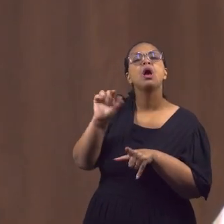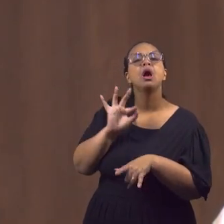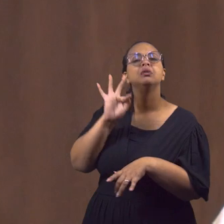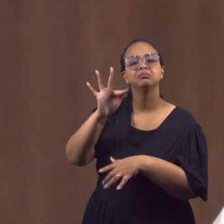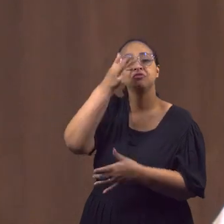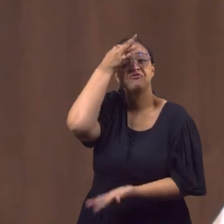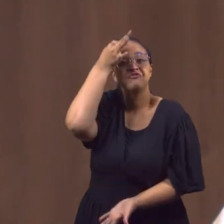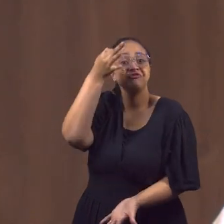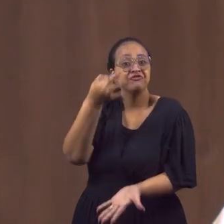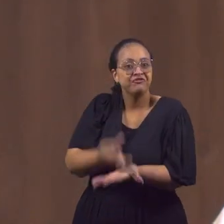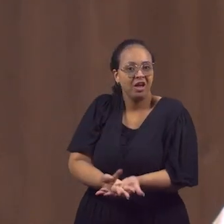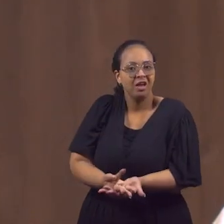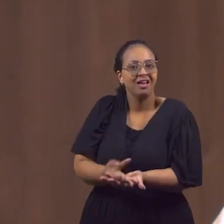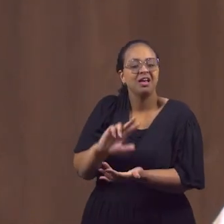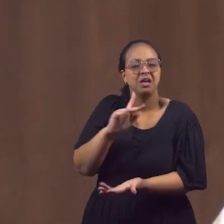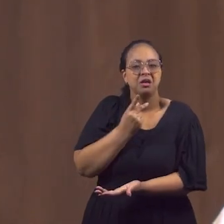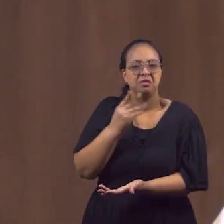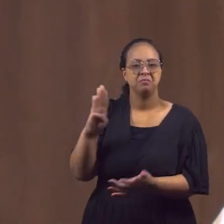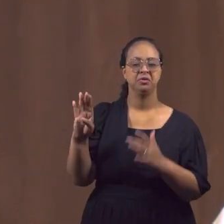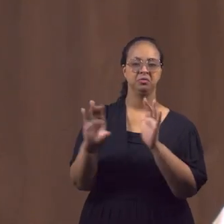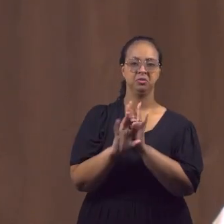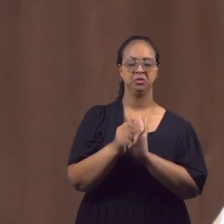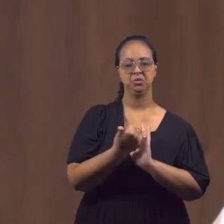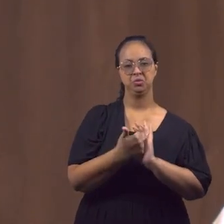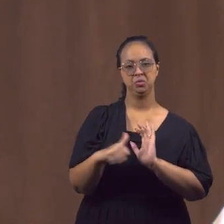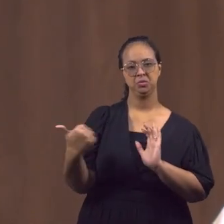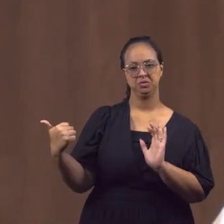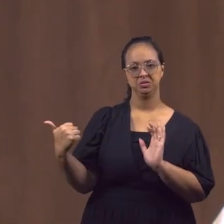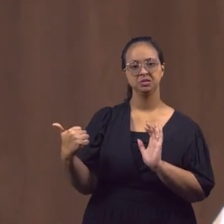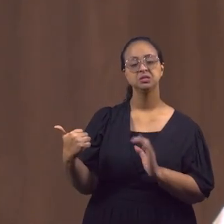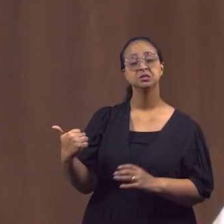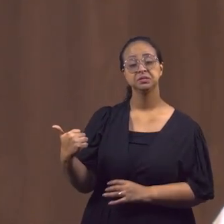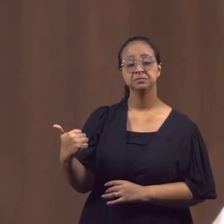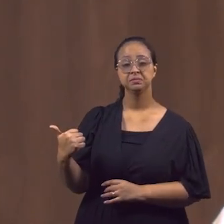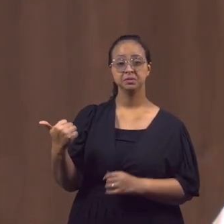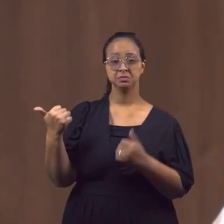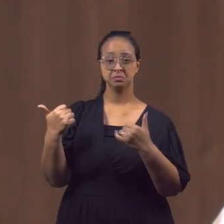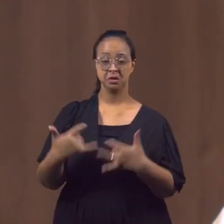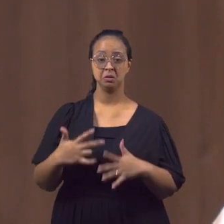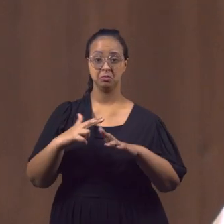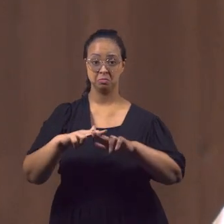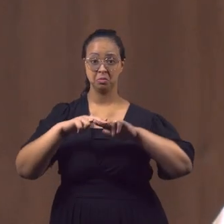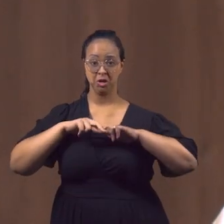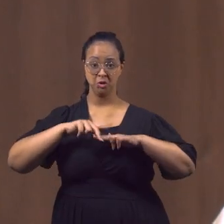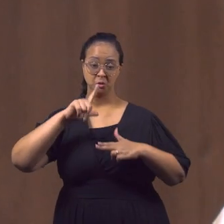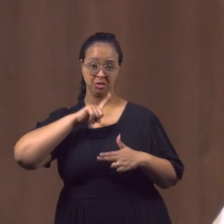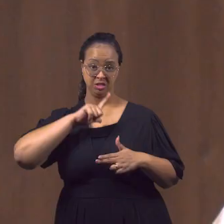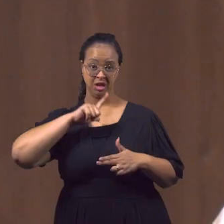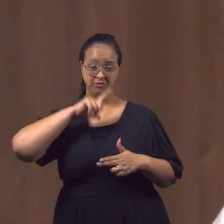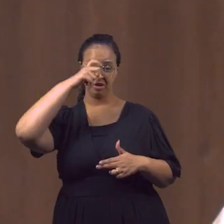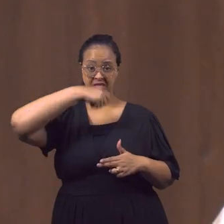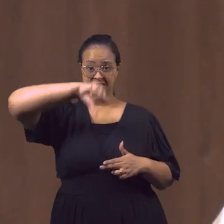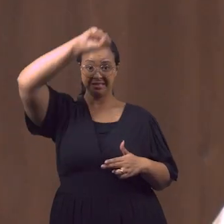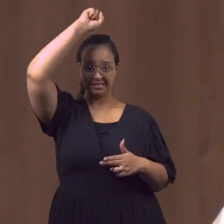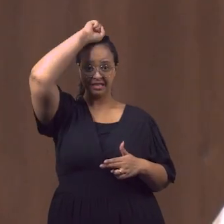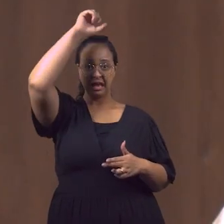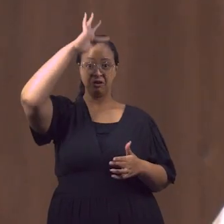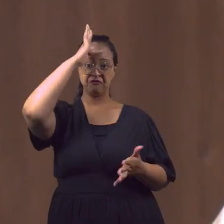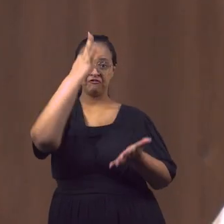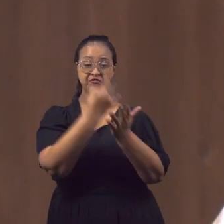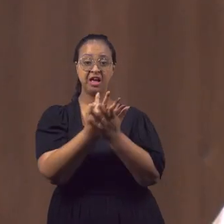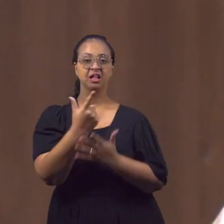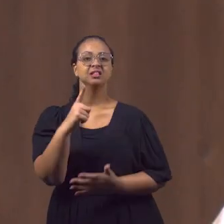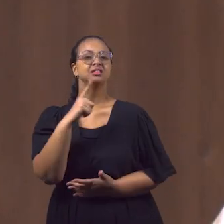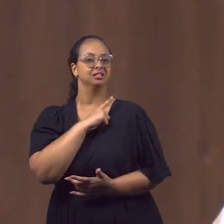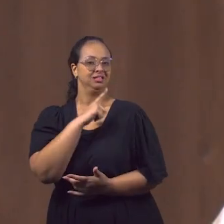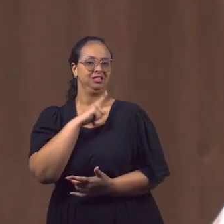fé. Lá em Hebreus 11, versículo 11, fala o seguinte: "Pela fé, também a mesma